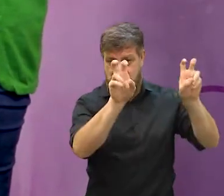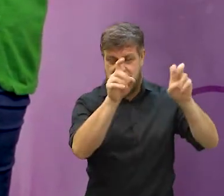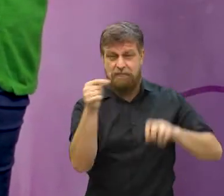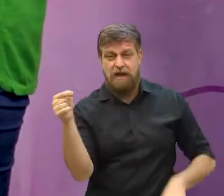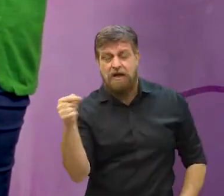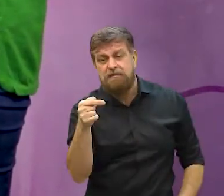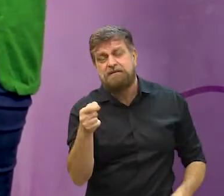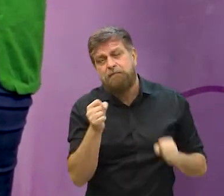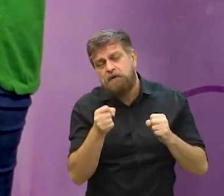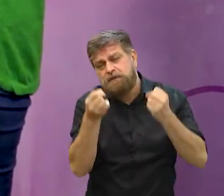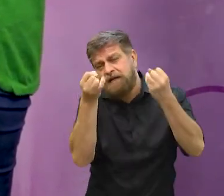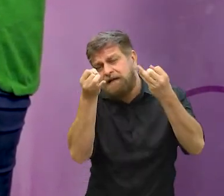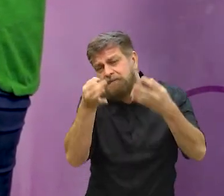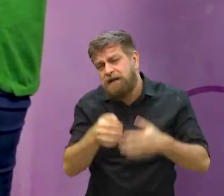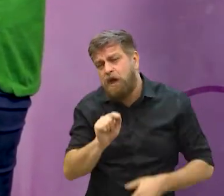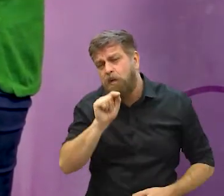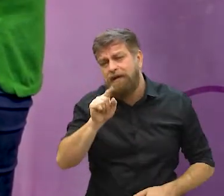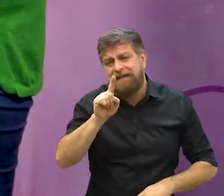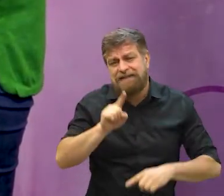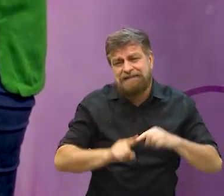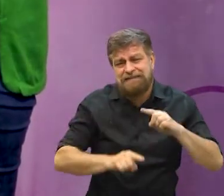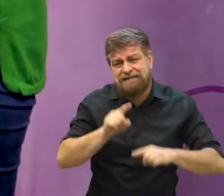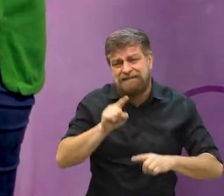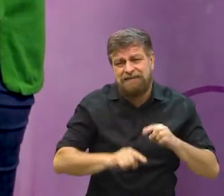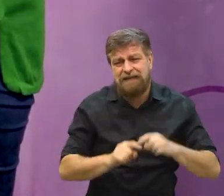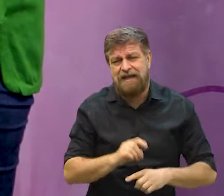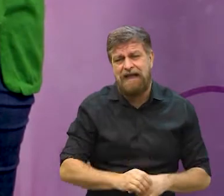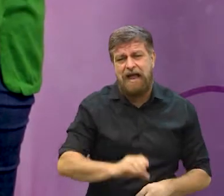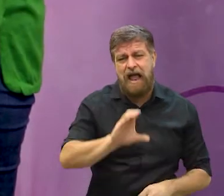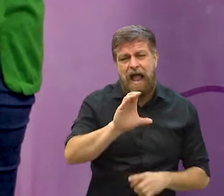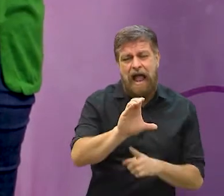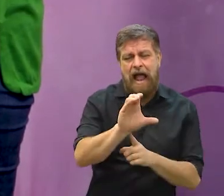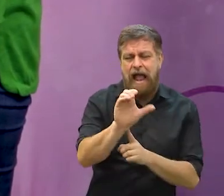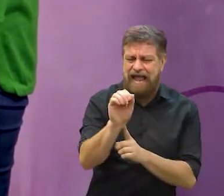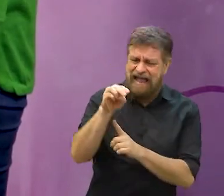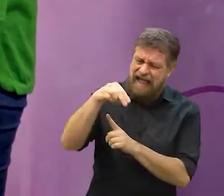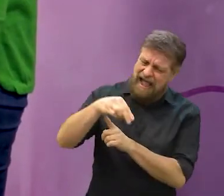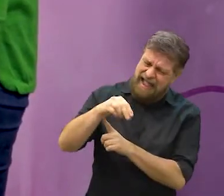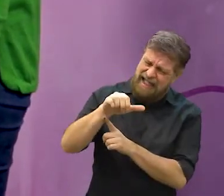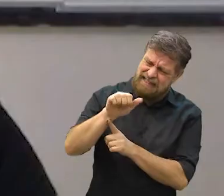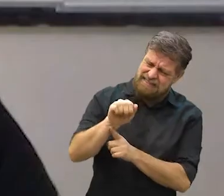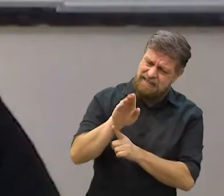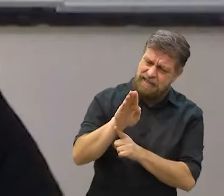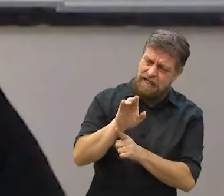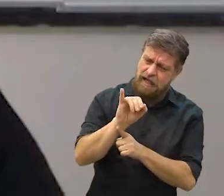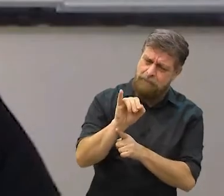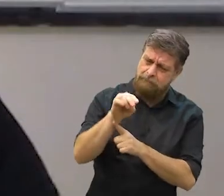que a senhora explicasse. Canabinoides, o que é isso?